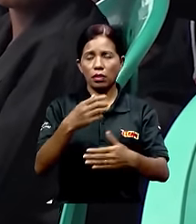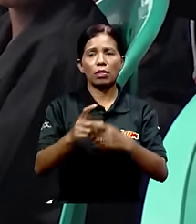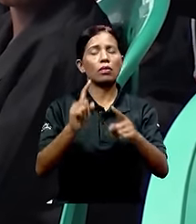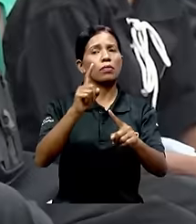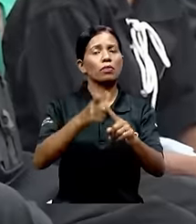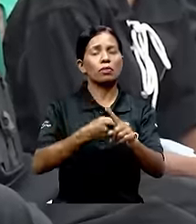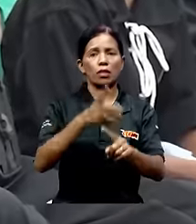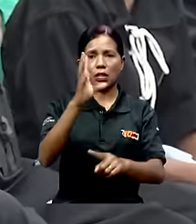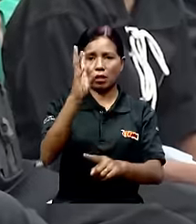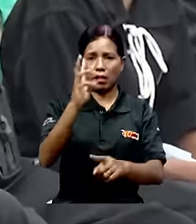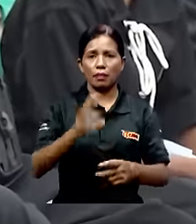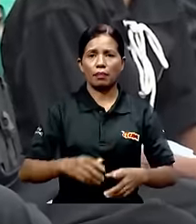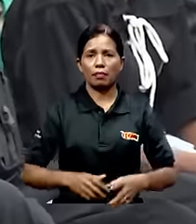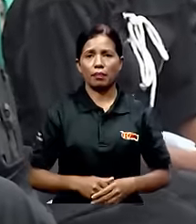NE.